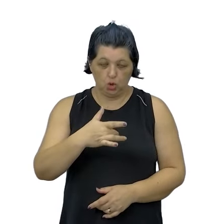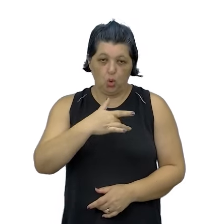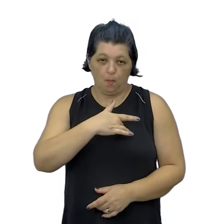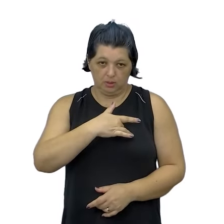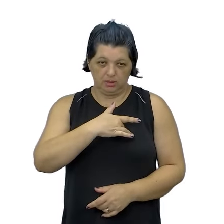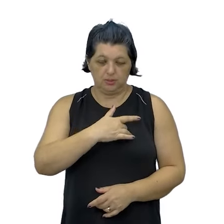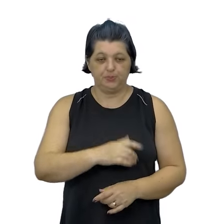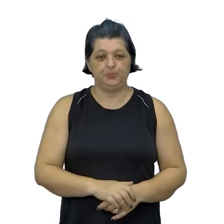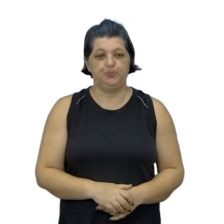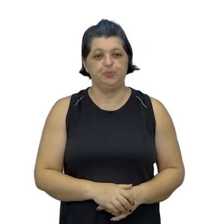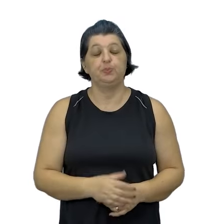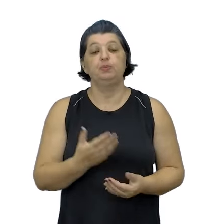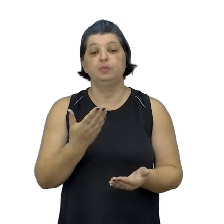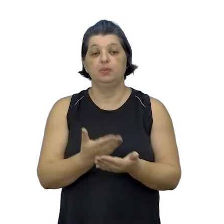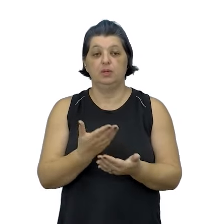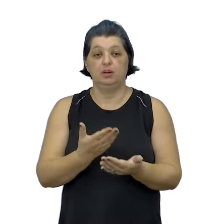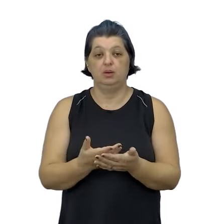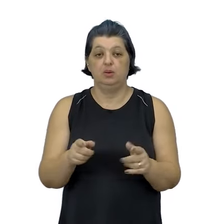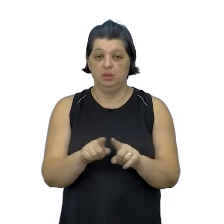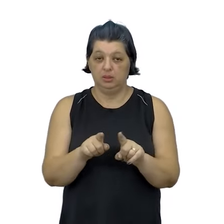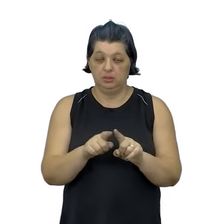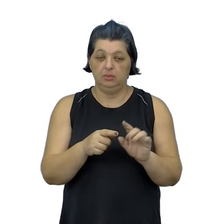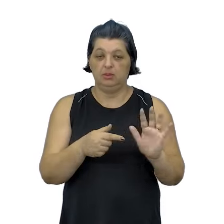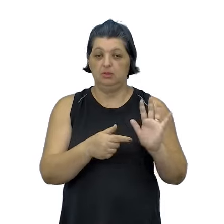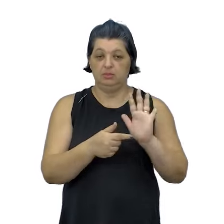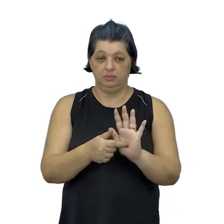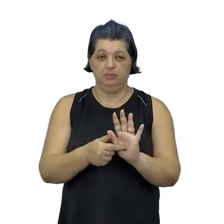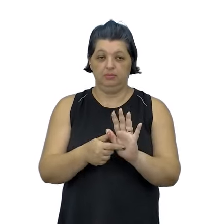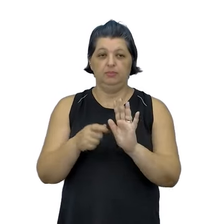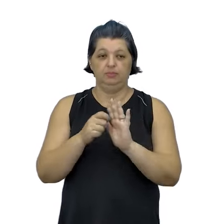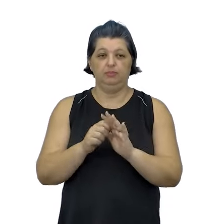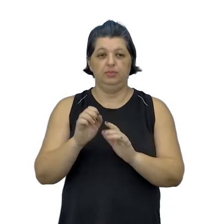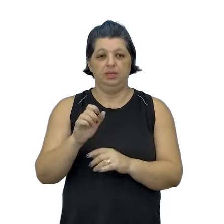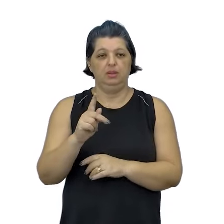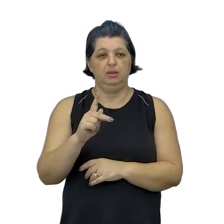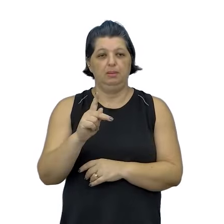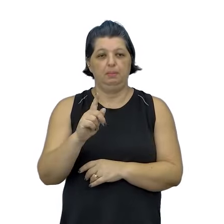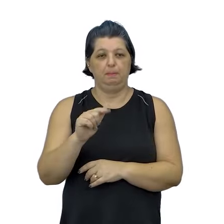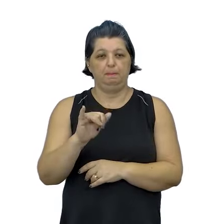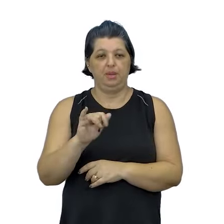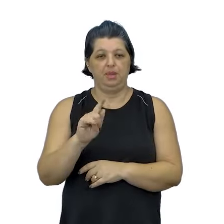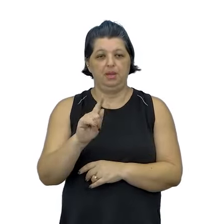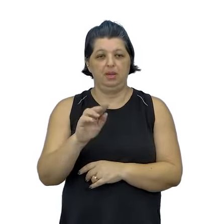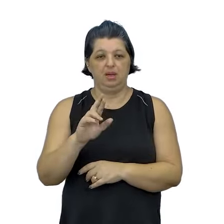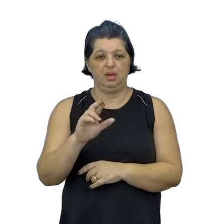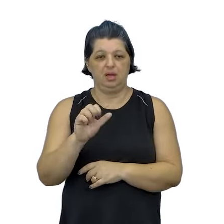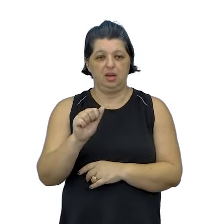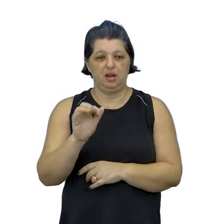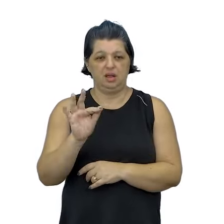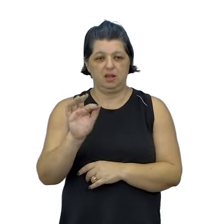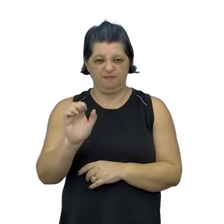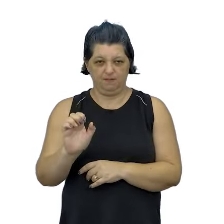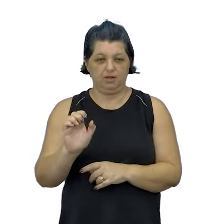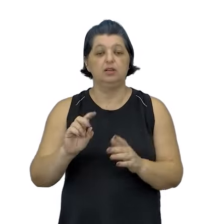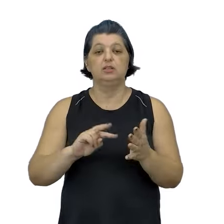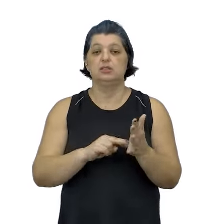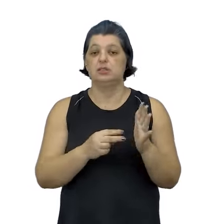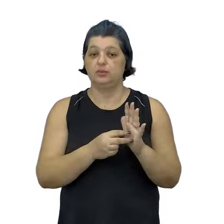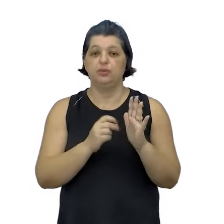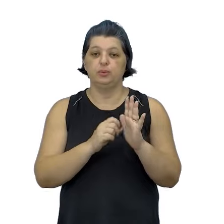Também, gente, nesta aula vai ser apresentado para eles uma epígrafe, né? Que é a parte de uma estrofe da